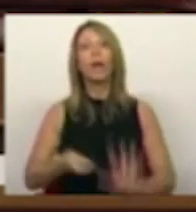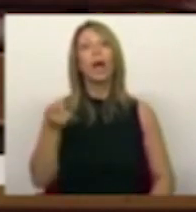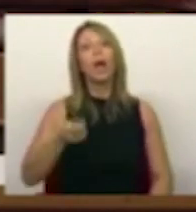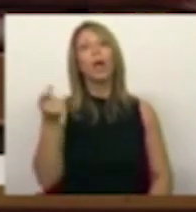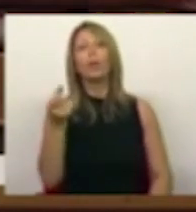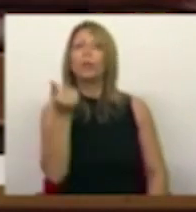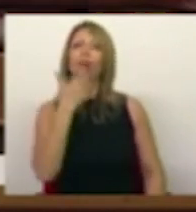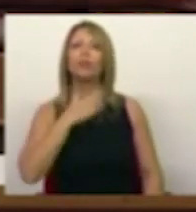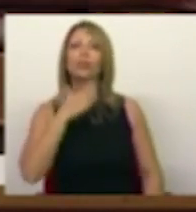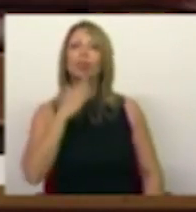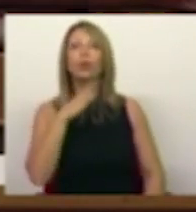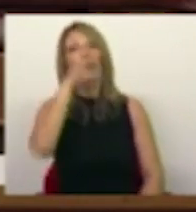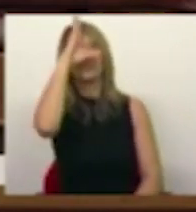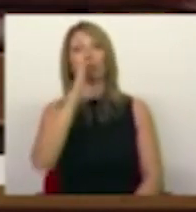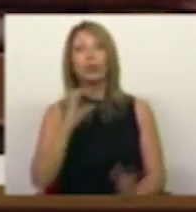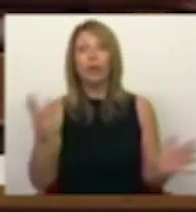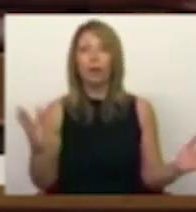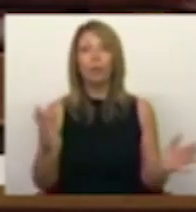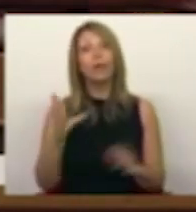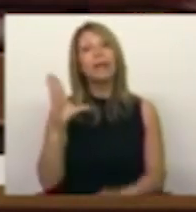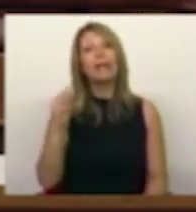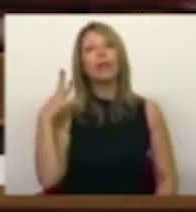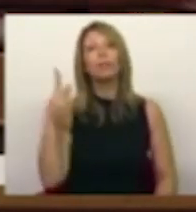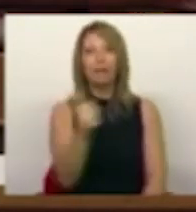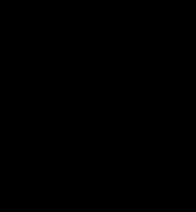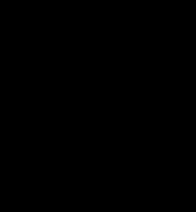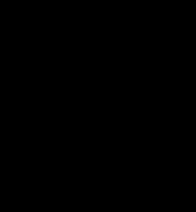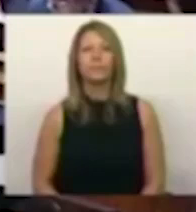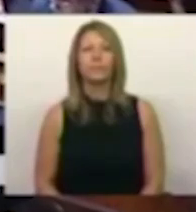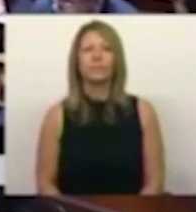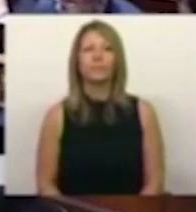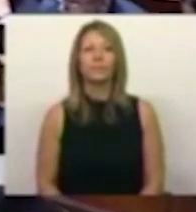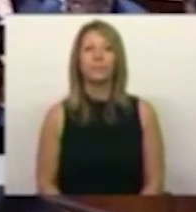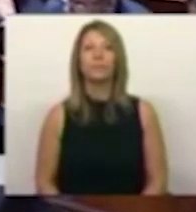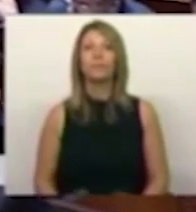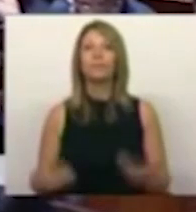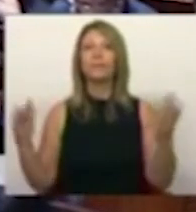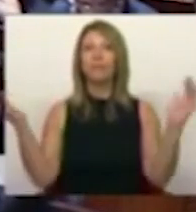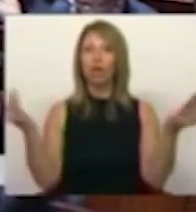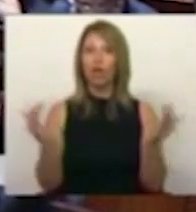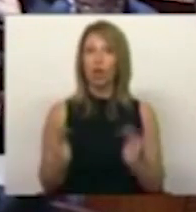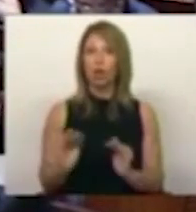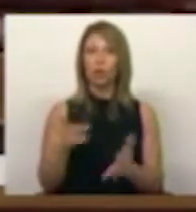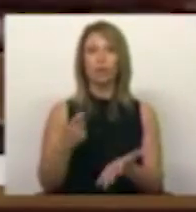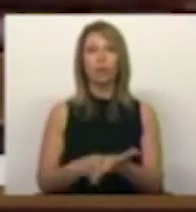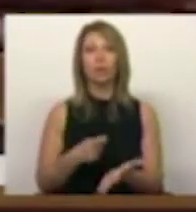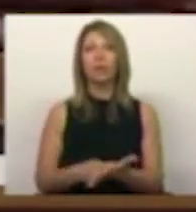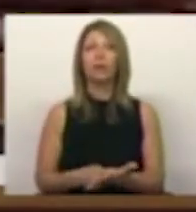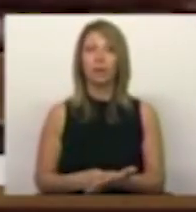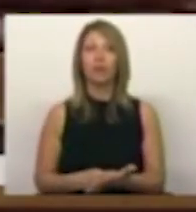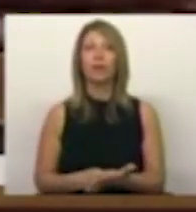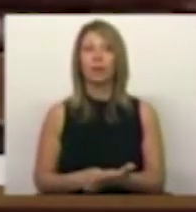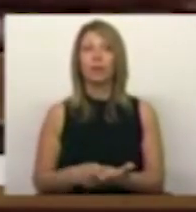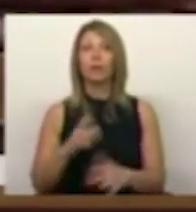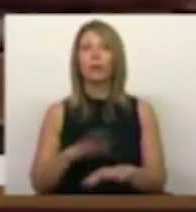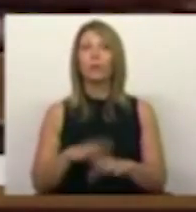por parte do Estado de mais 10 mil habitações. A redução tarifária